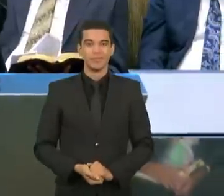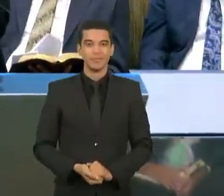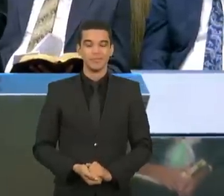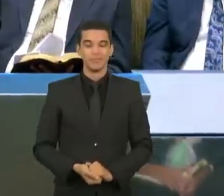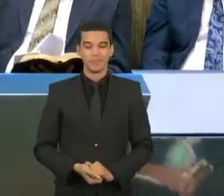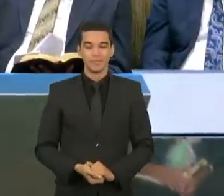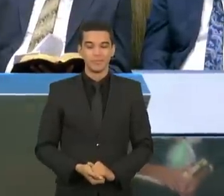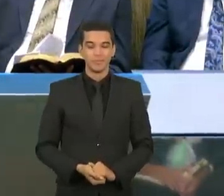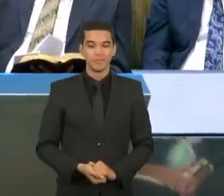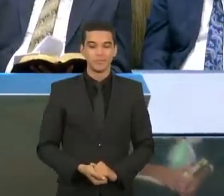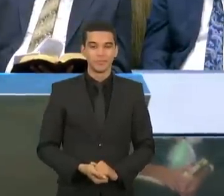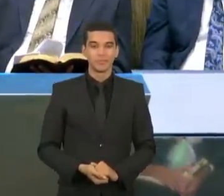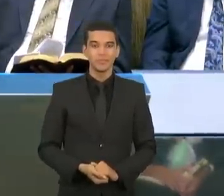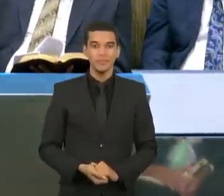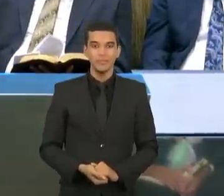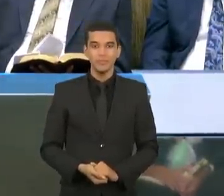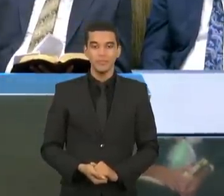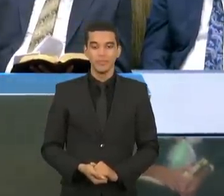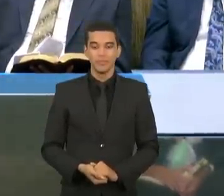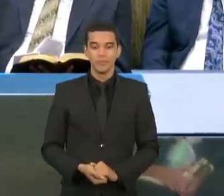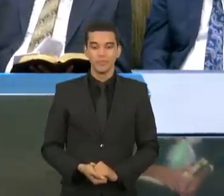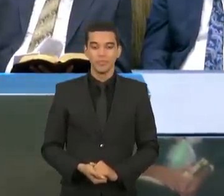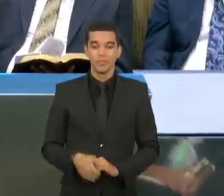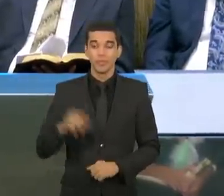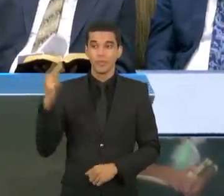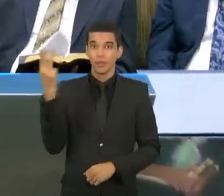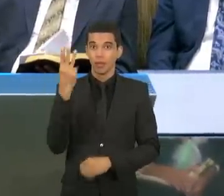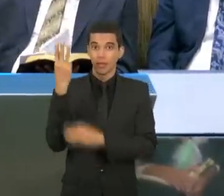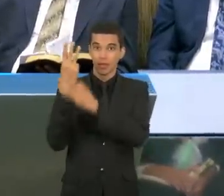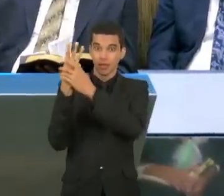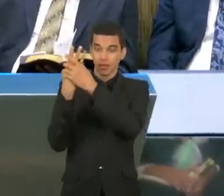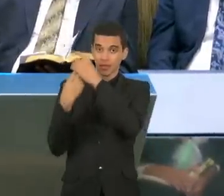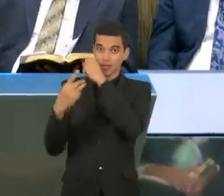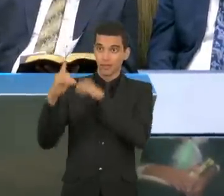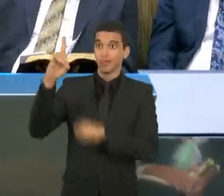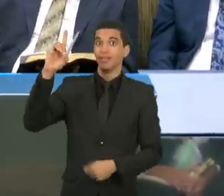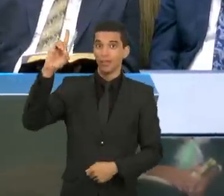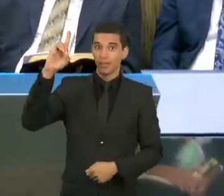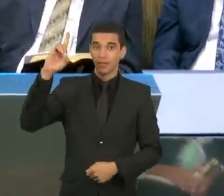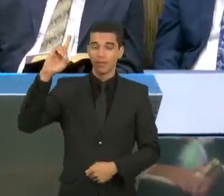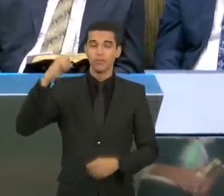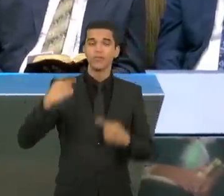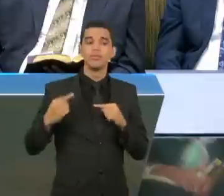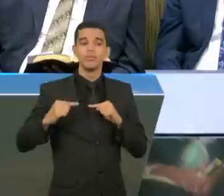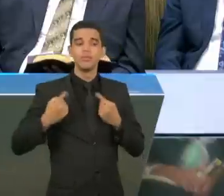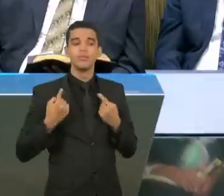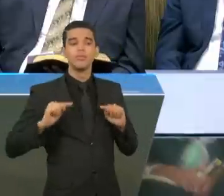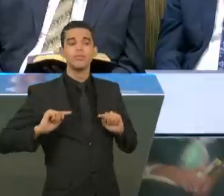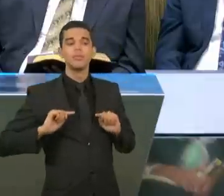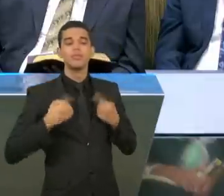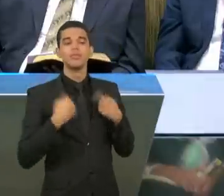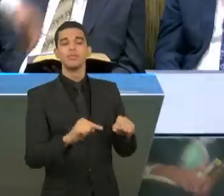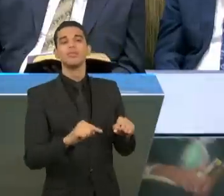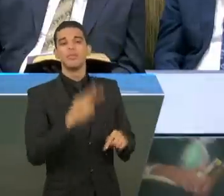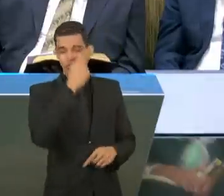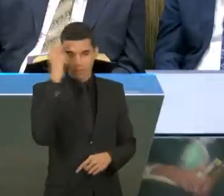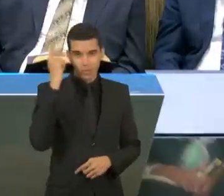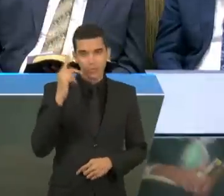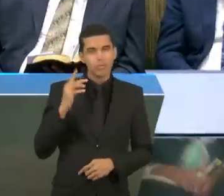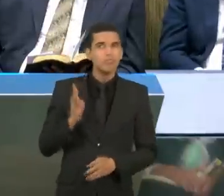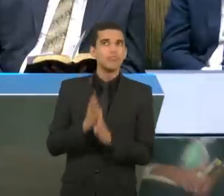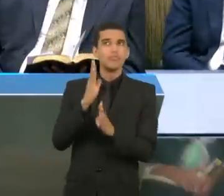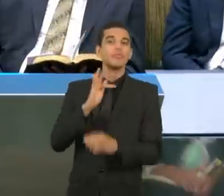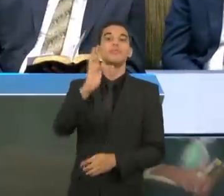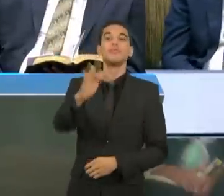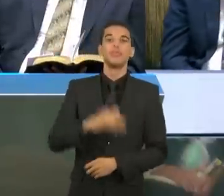A Trindade desafia o homem a descobrir o futuro. Isaías capítulo 41, isso é a revelação de Deus na história.